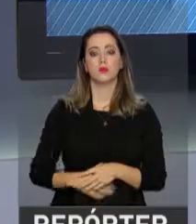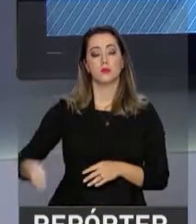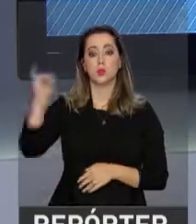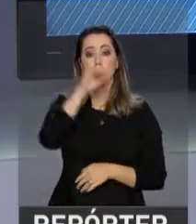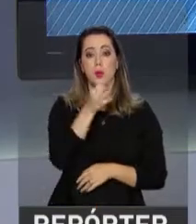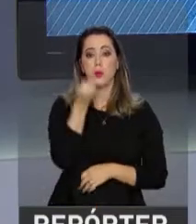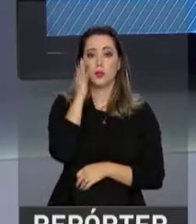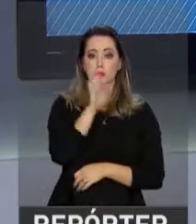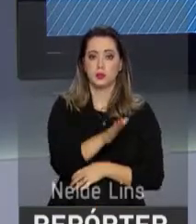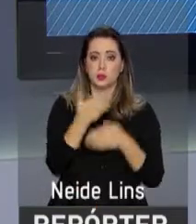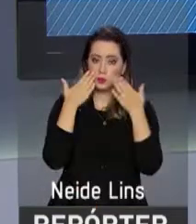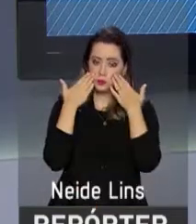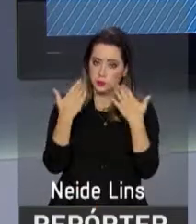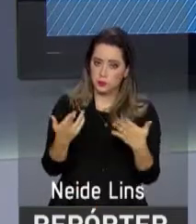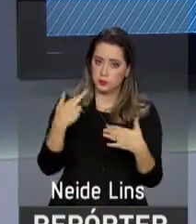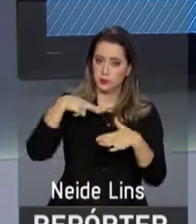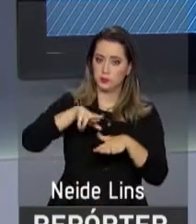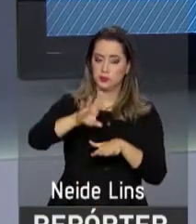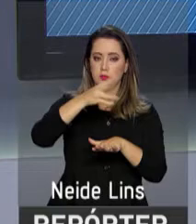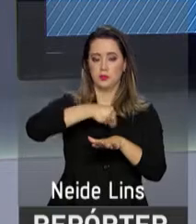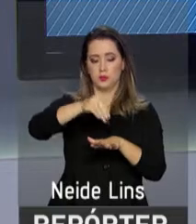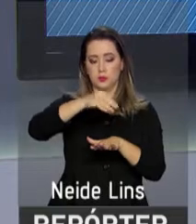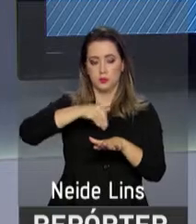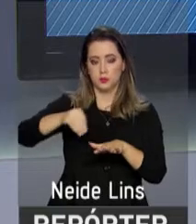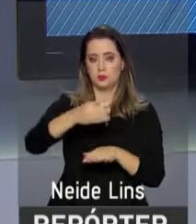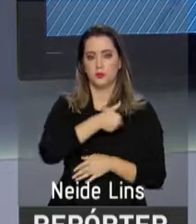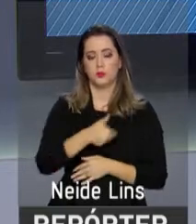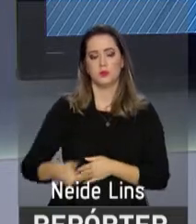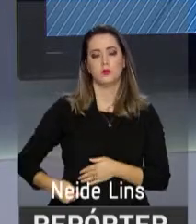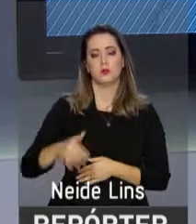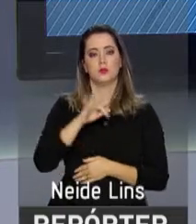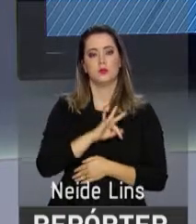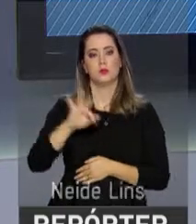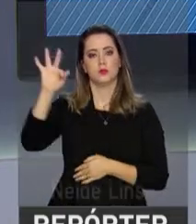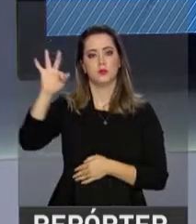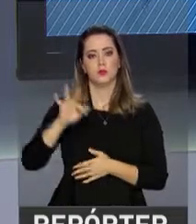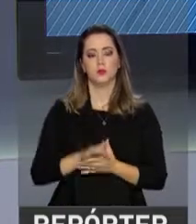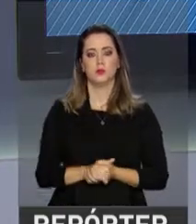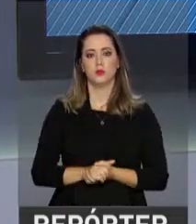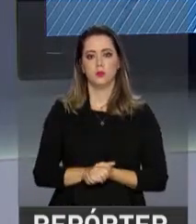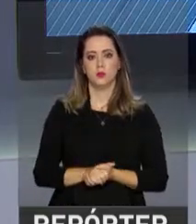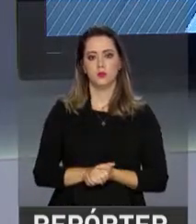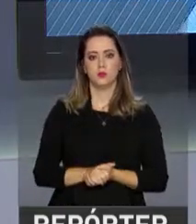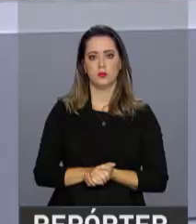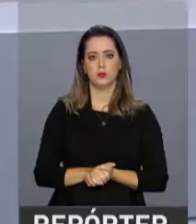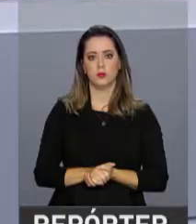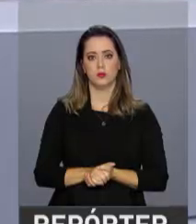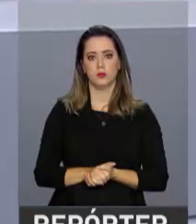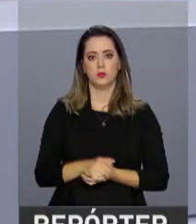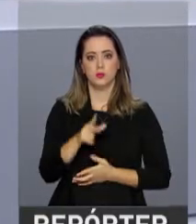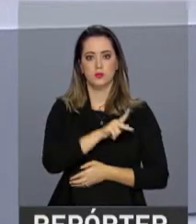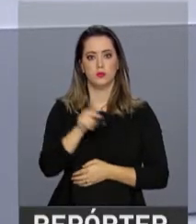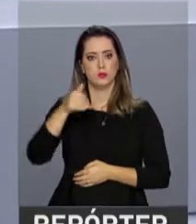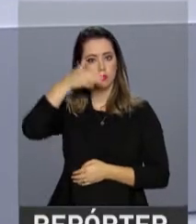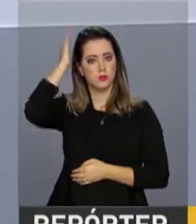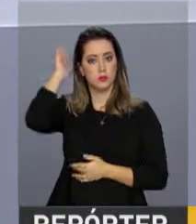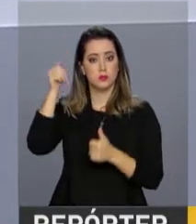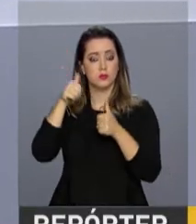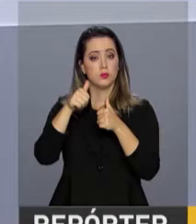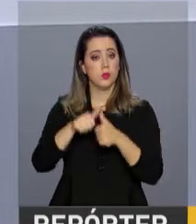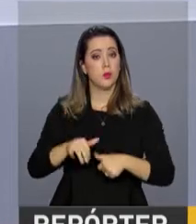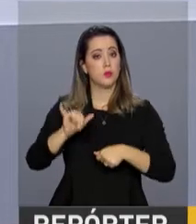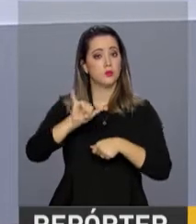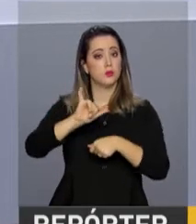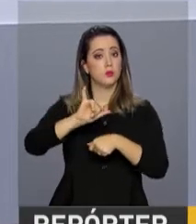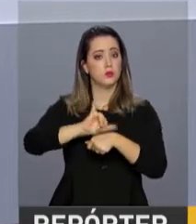Olá, boa tarde. Começa agora mais uma edição do Repórter NBR com as notícias do governo federal. O presidente Michel Temer está